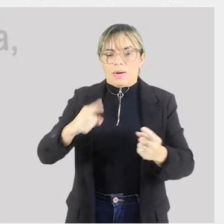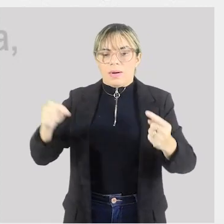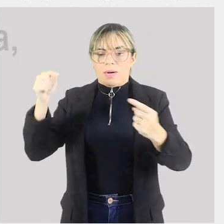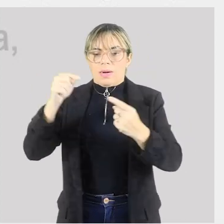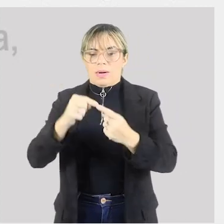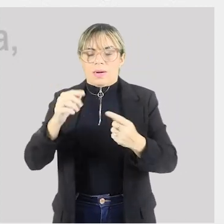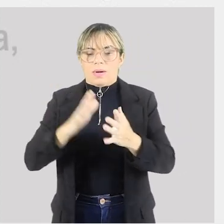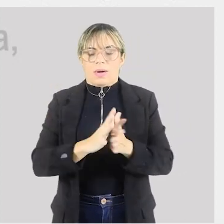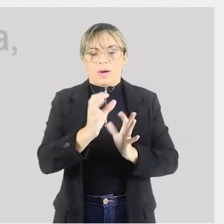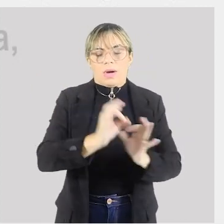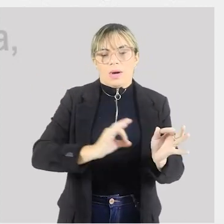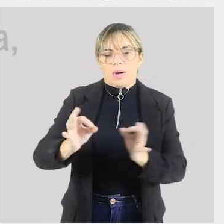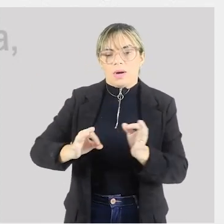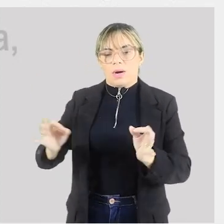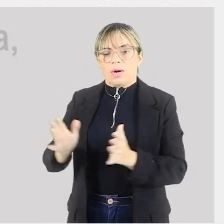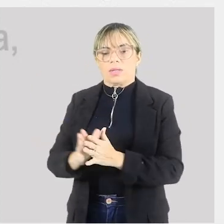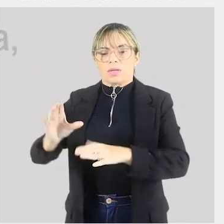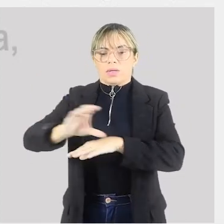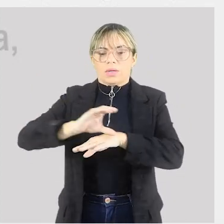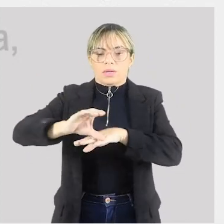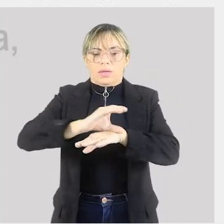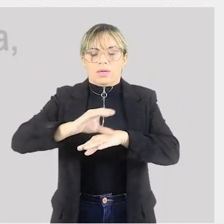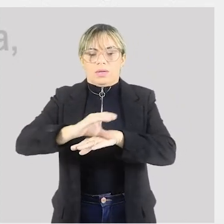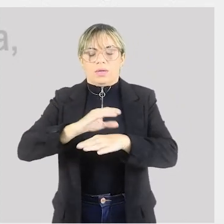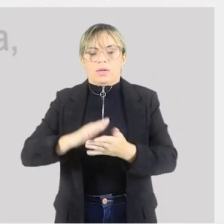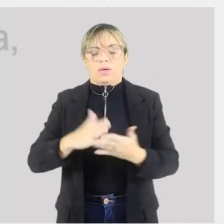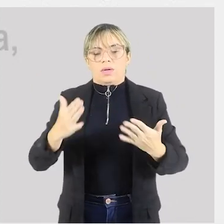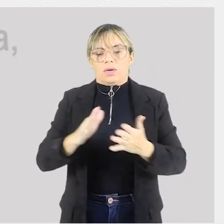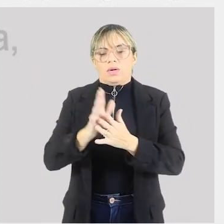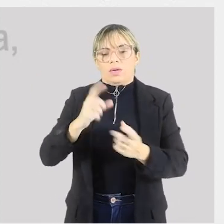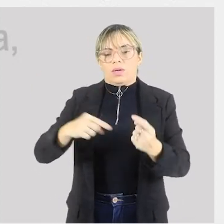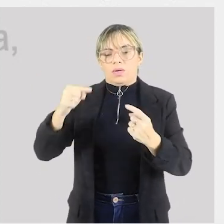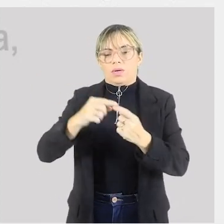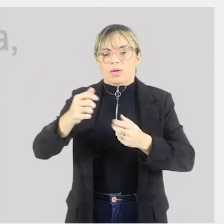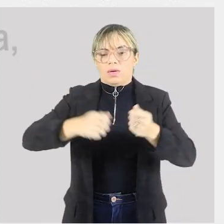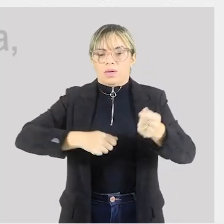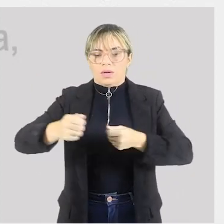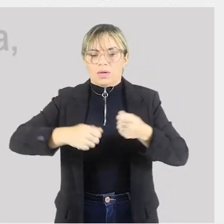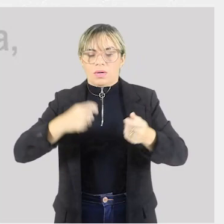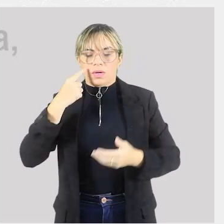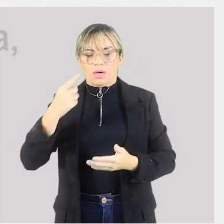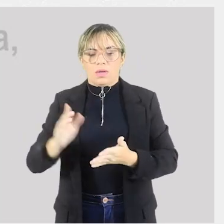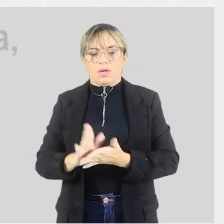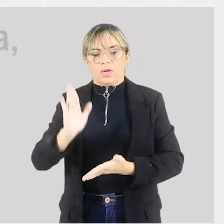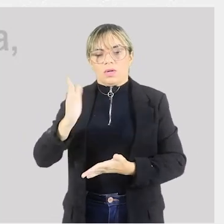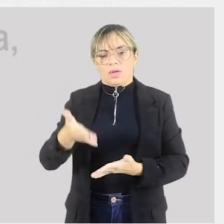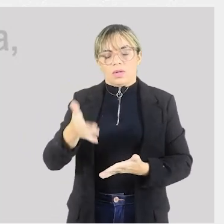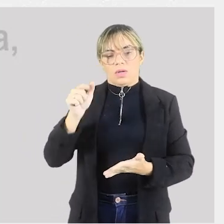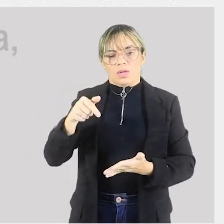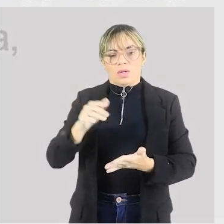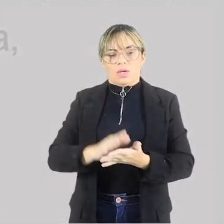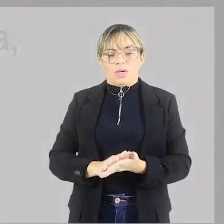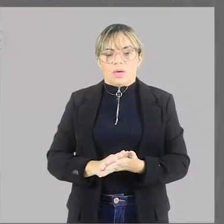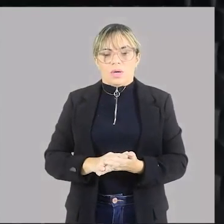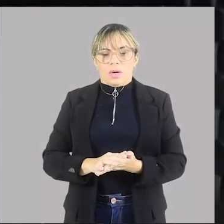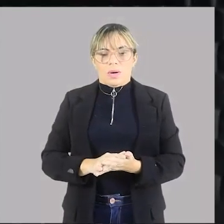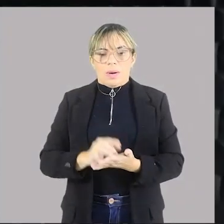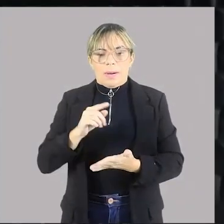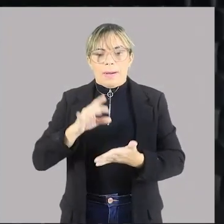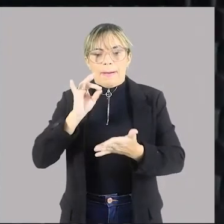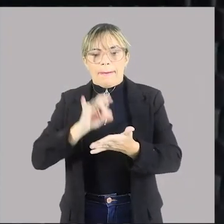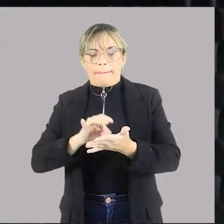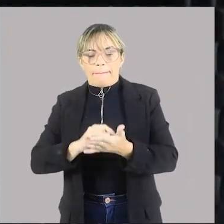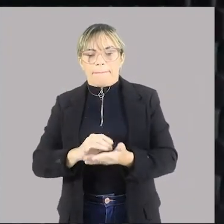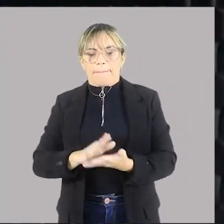ordem constitucional. A função administrativa tem por intenção alcançar isso de maneira direta, concreta e imediata.